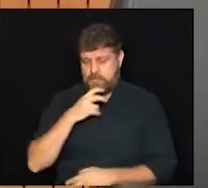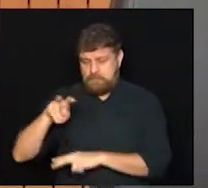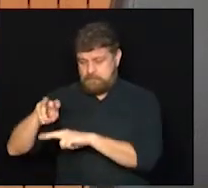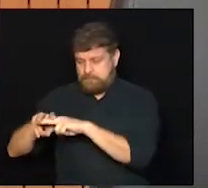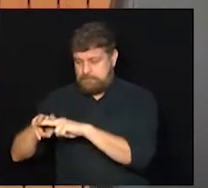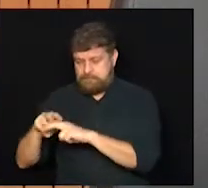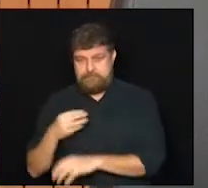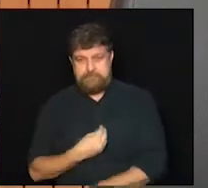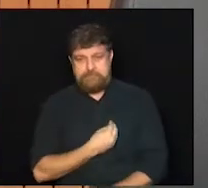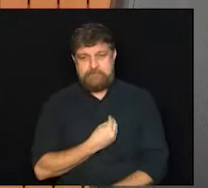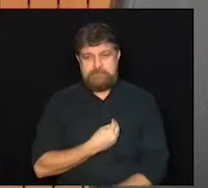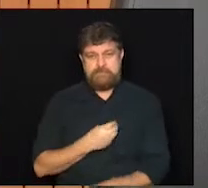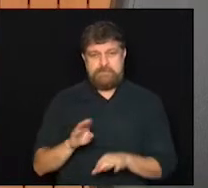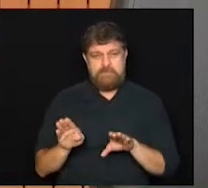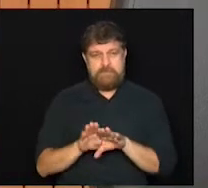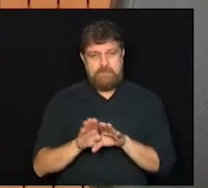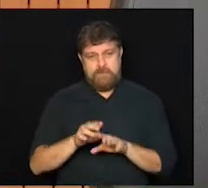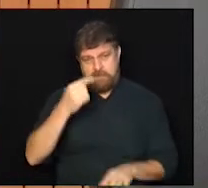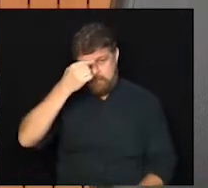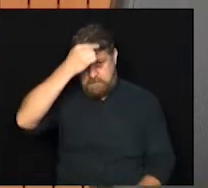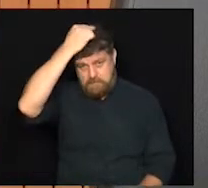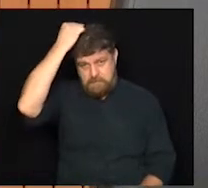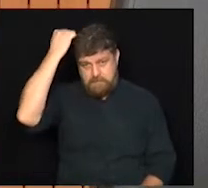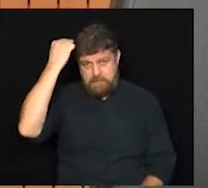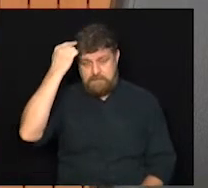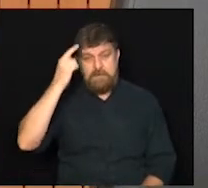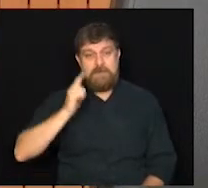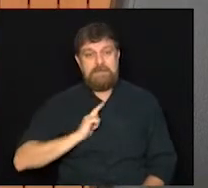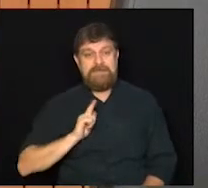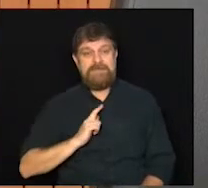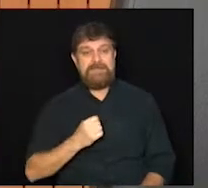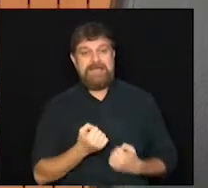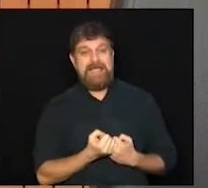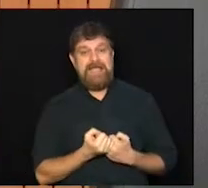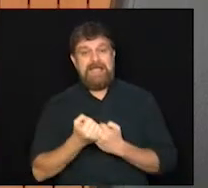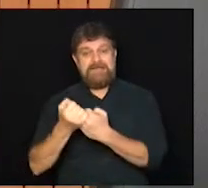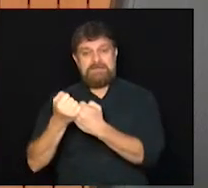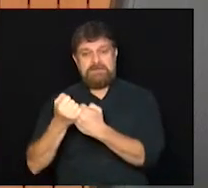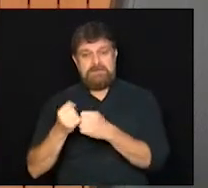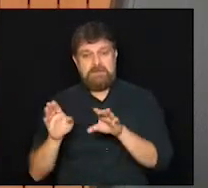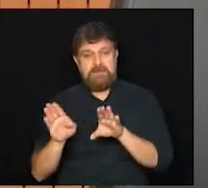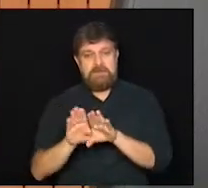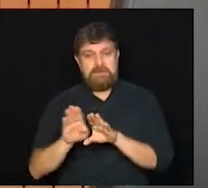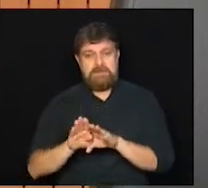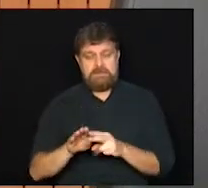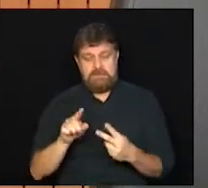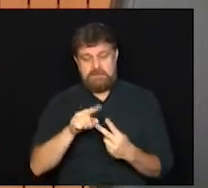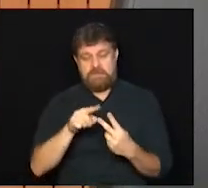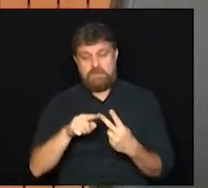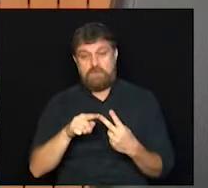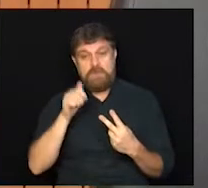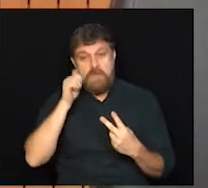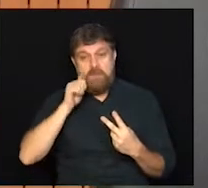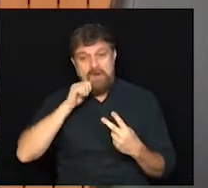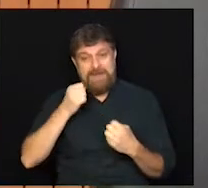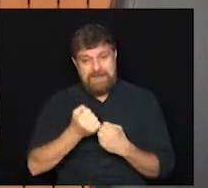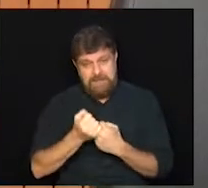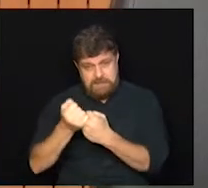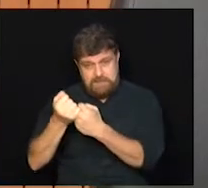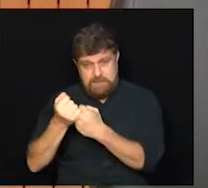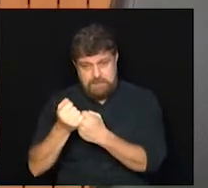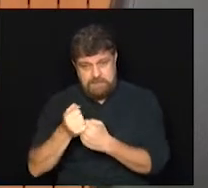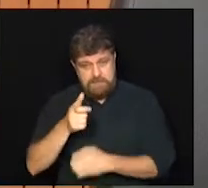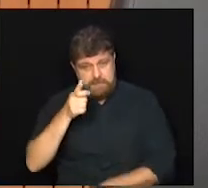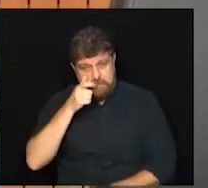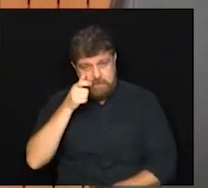e também no gabinete do Paulo Gaspar, além da Adriane Carvalho, a Cris Oliveira, que está